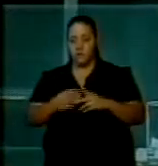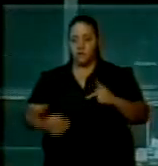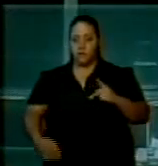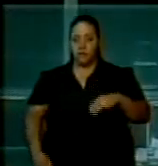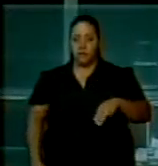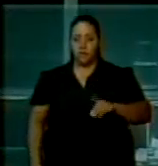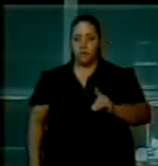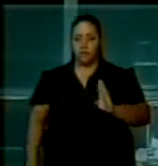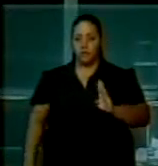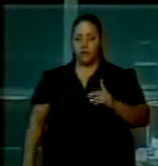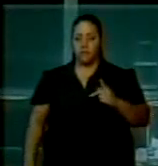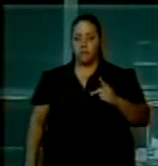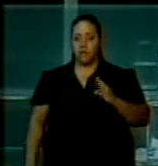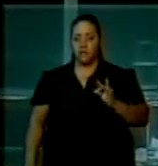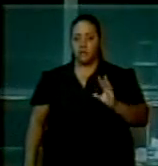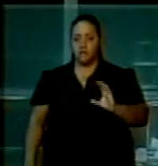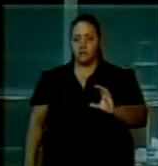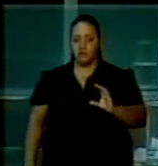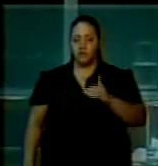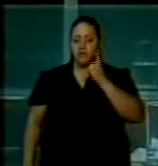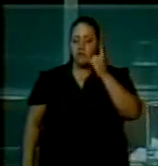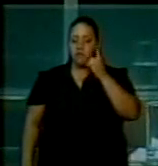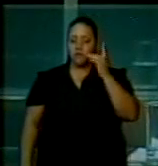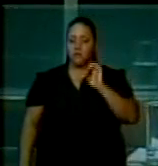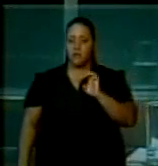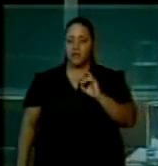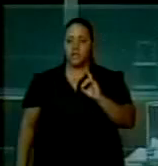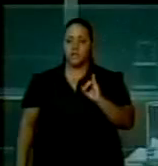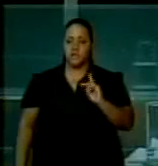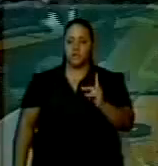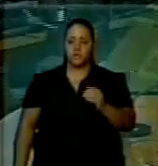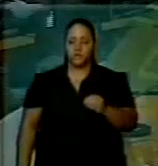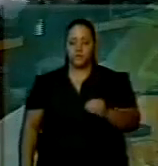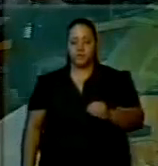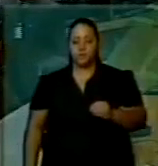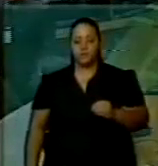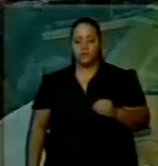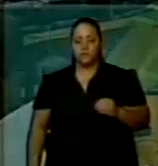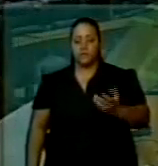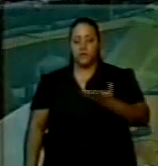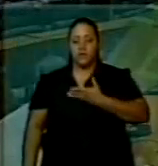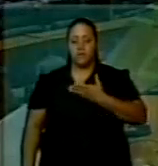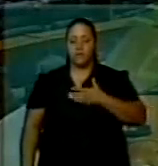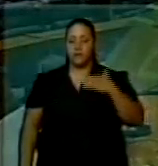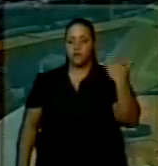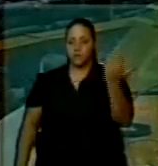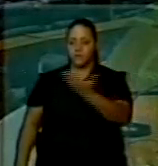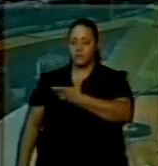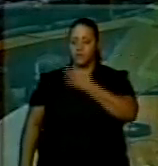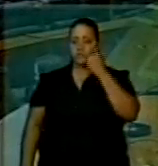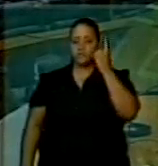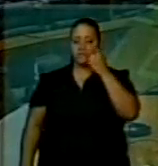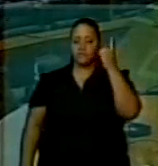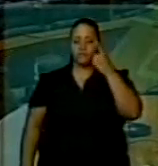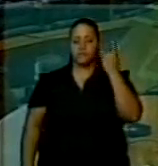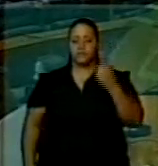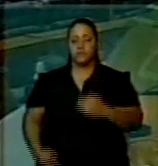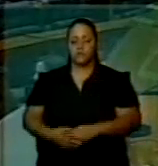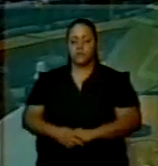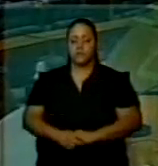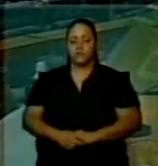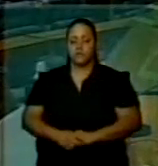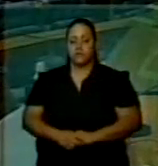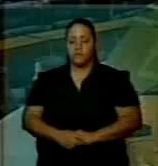PMDB-PTC. Conceda a palavra ao deputado Edinho Bess. Senhor presidente, meus colegas parlamentares, foi no